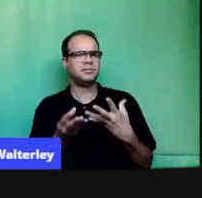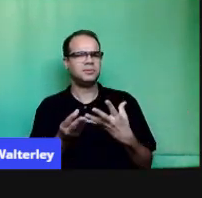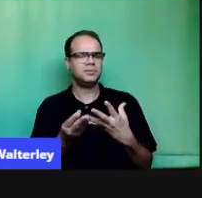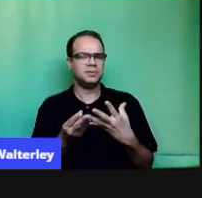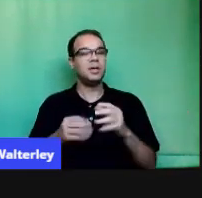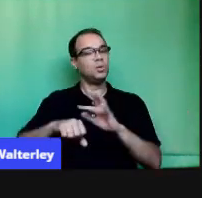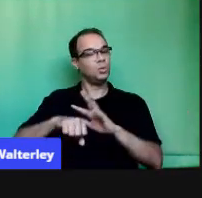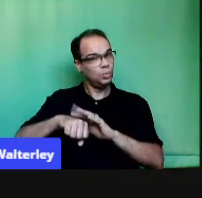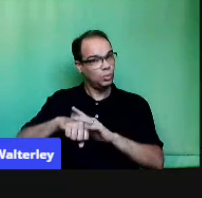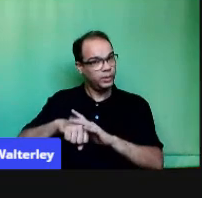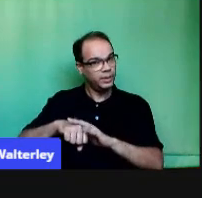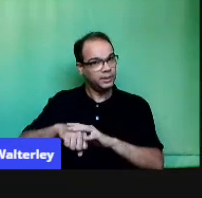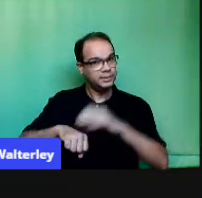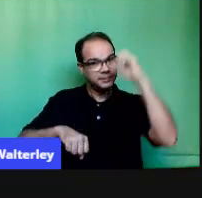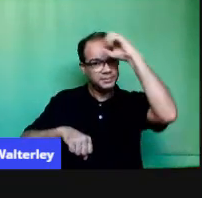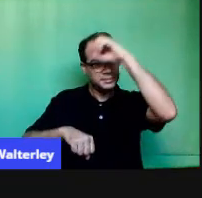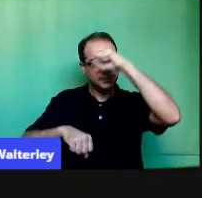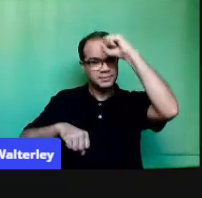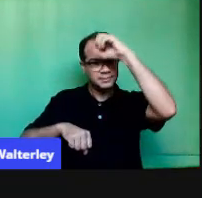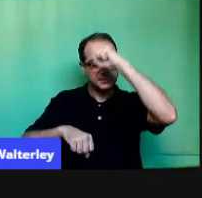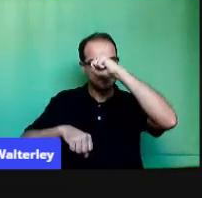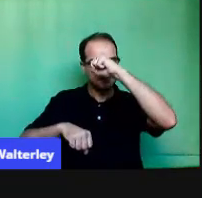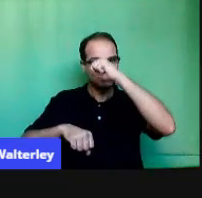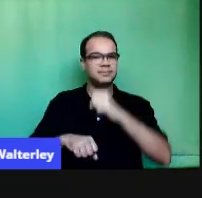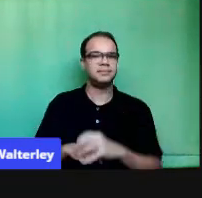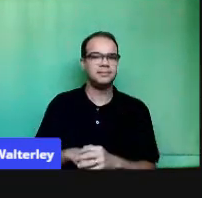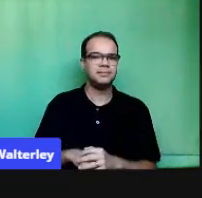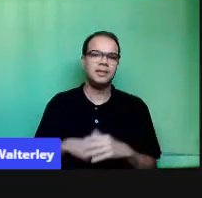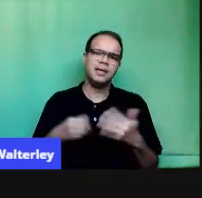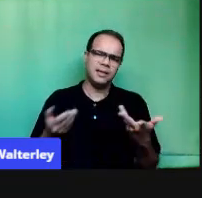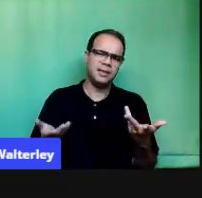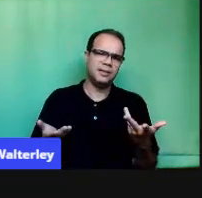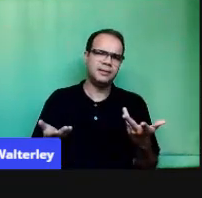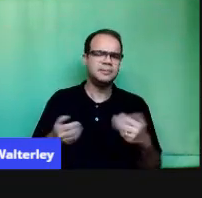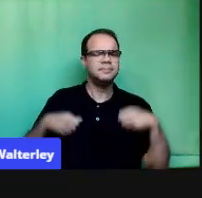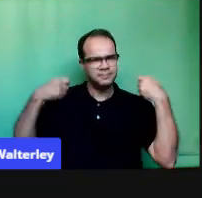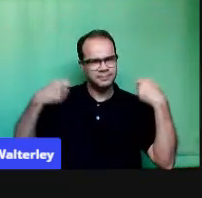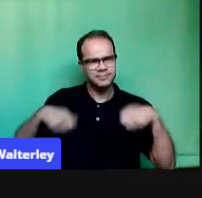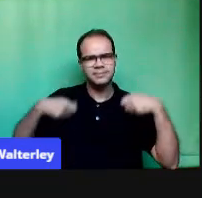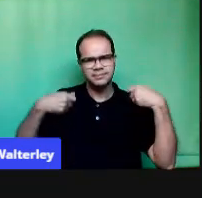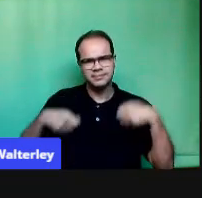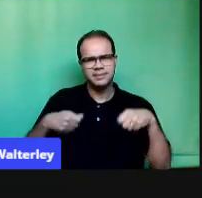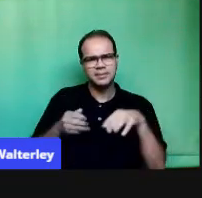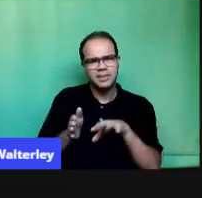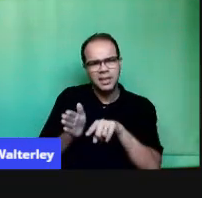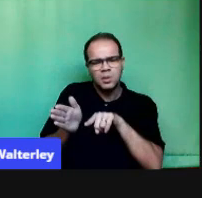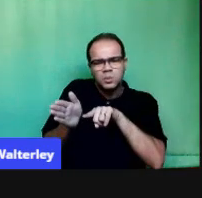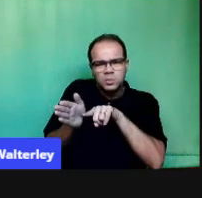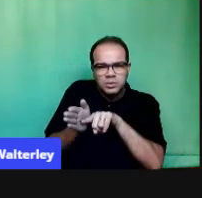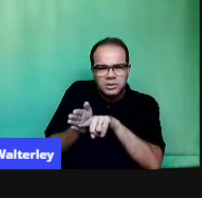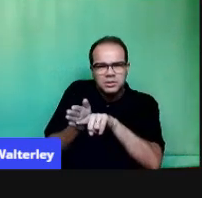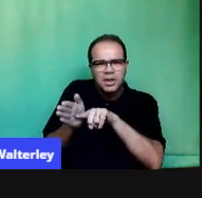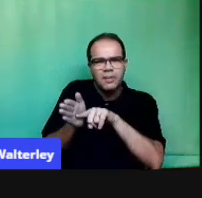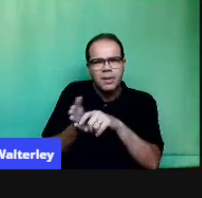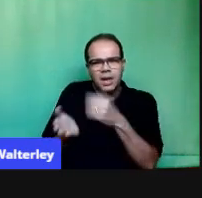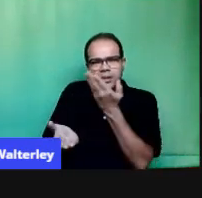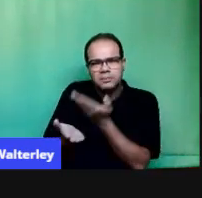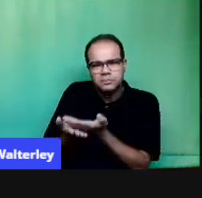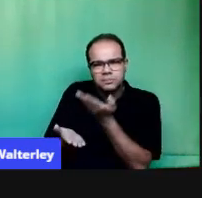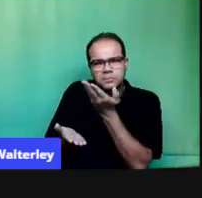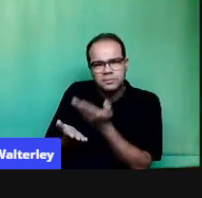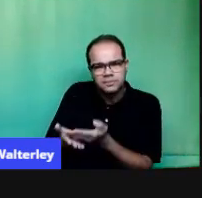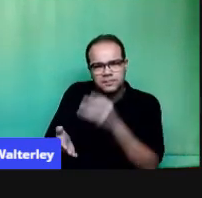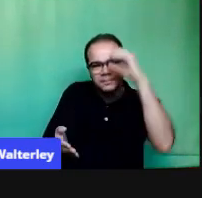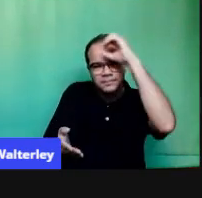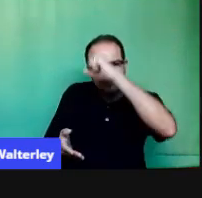que esses animais têm. É claro que nós precisamos aprofundar sobre alguma dessas doenças, né? Para que nós possamos conversar com os nossos alunos sobre o